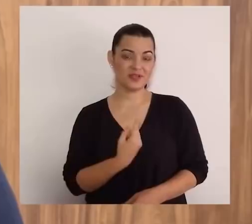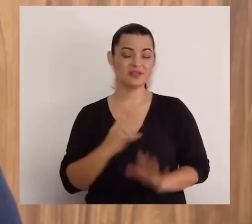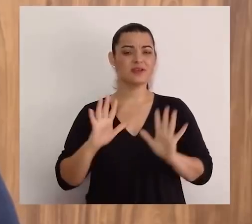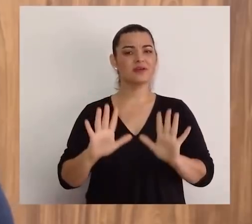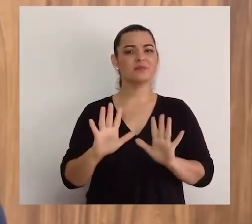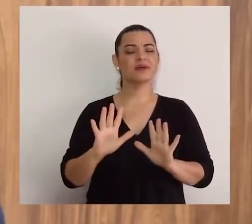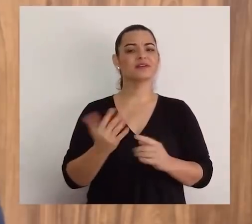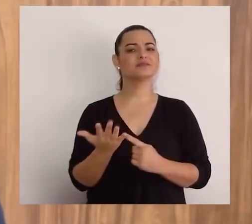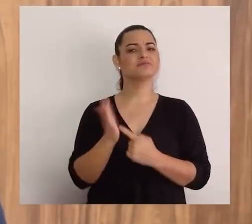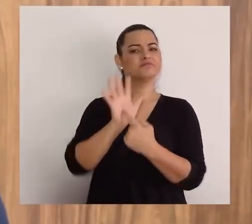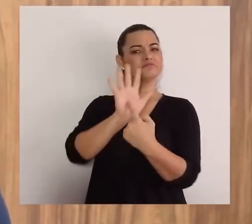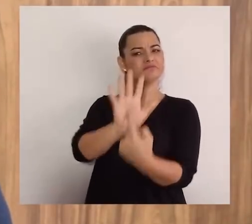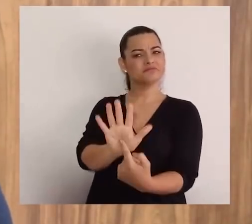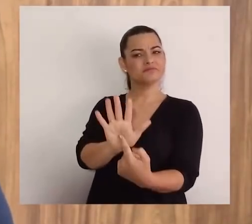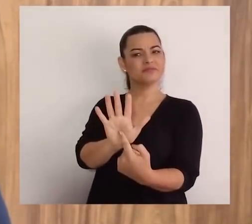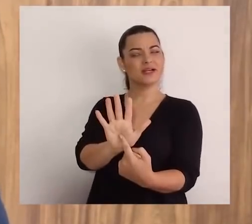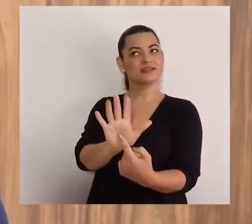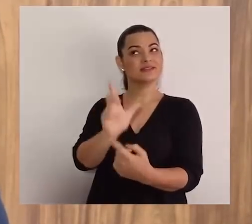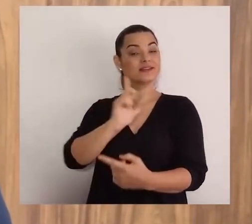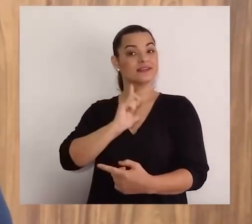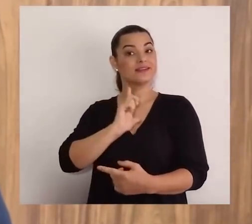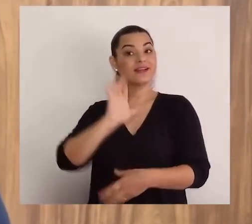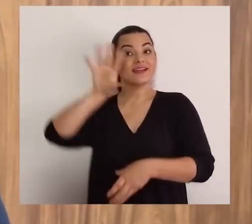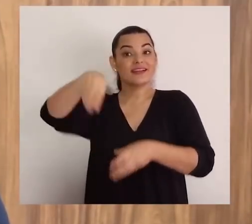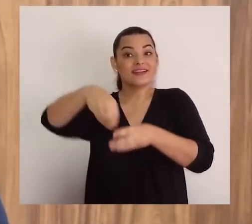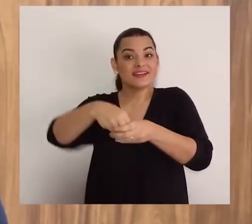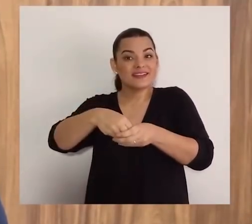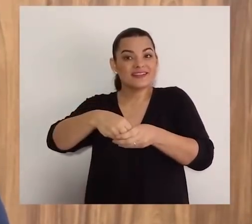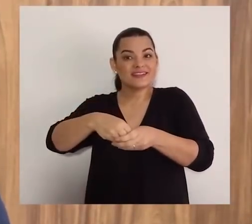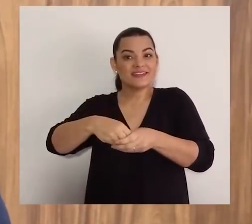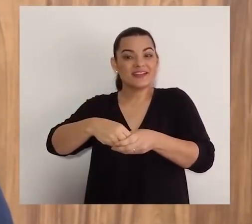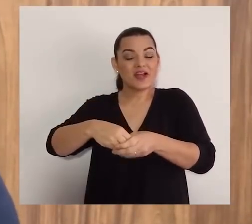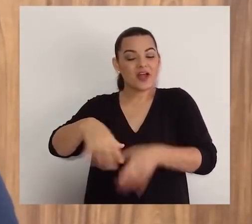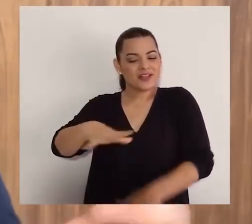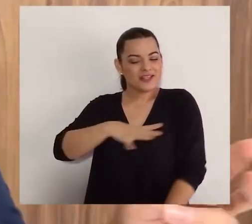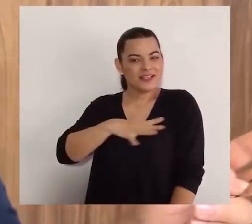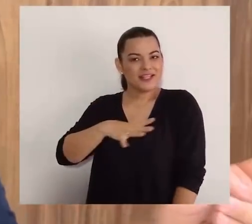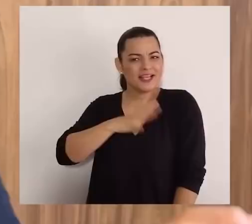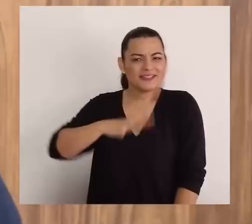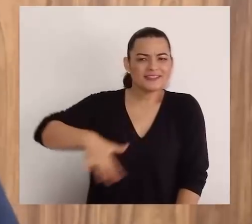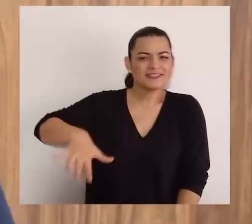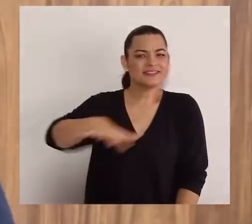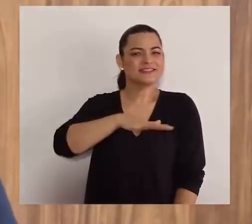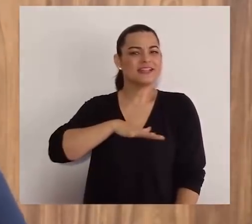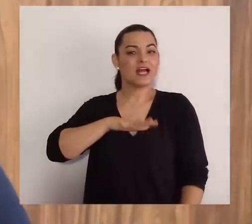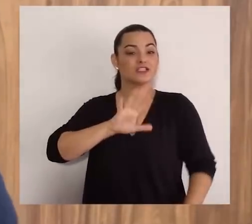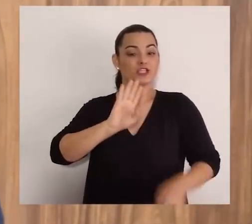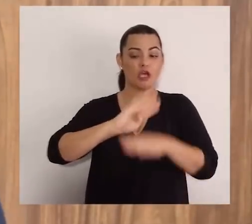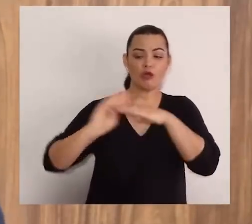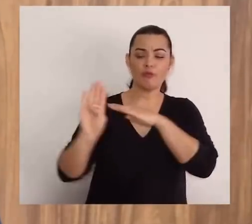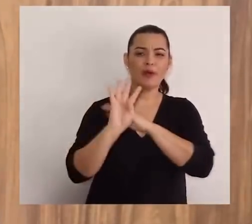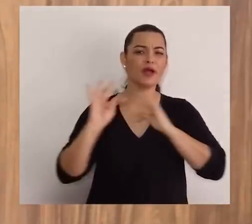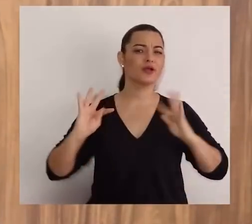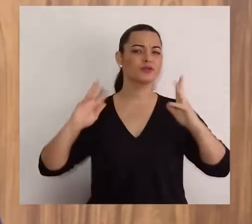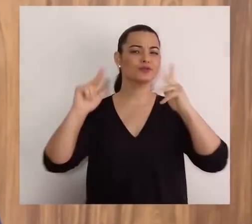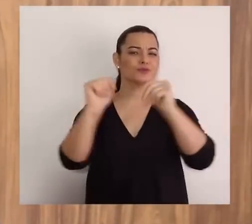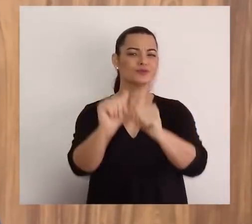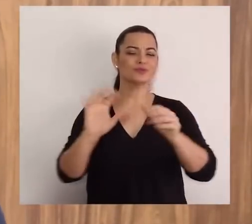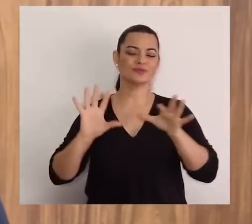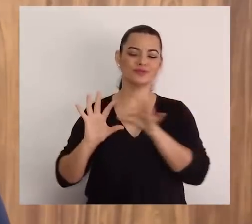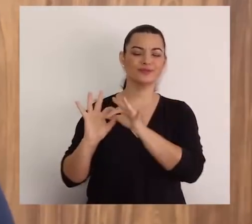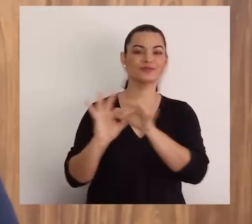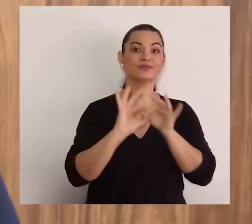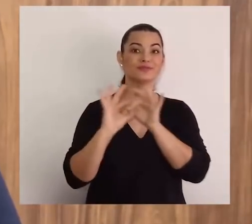as manifestações presentes na nossa cidade, a união de todos os nossos bairros aqui de